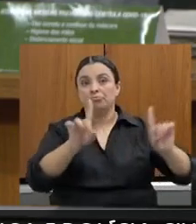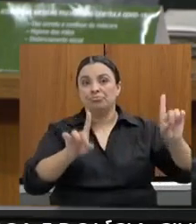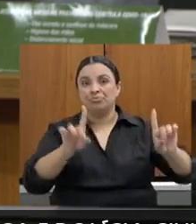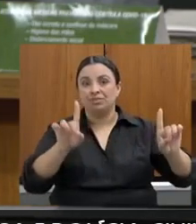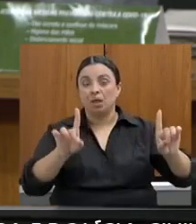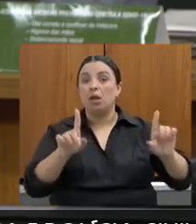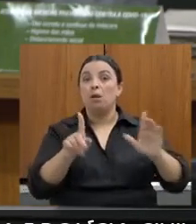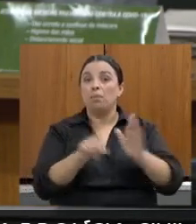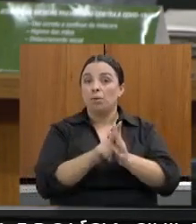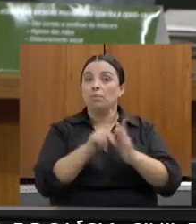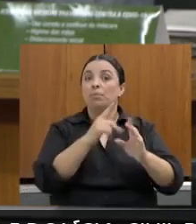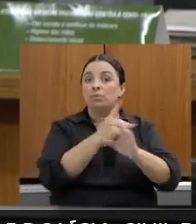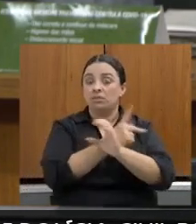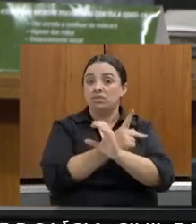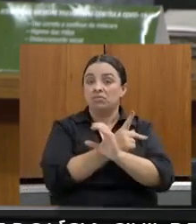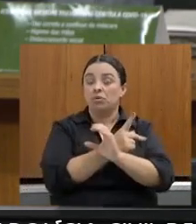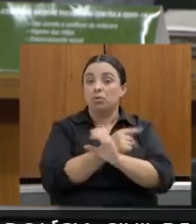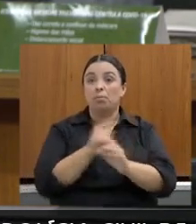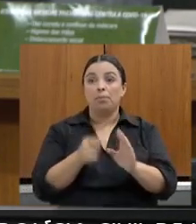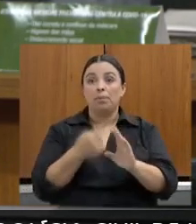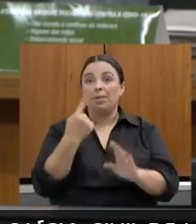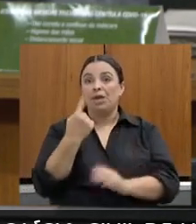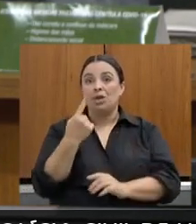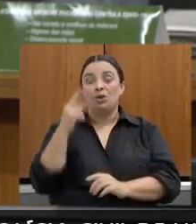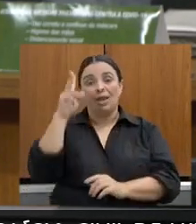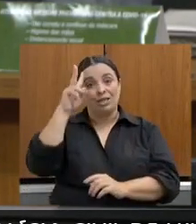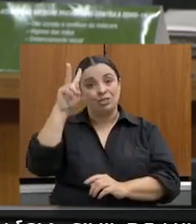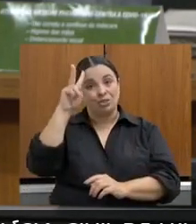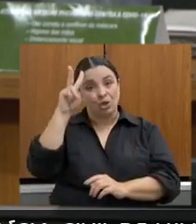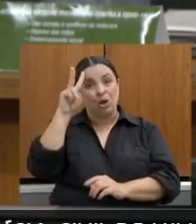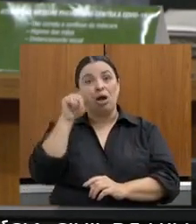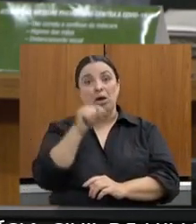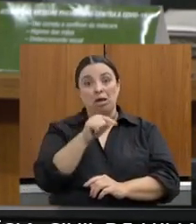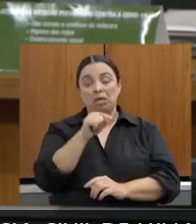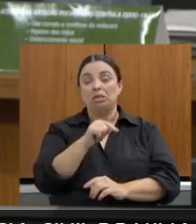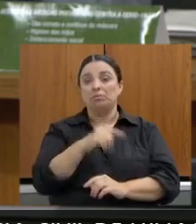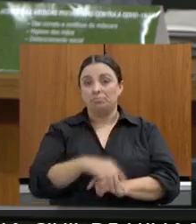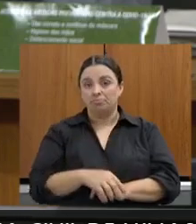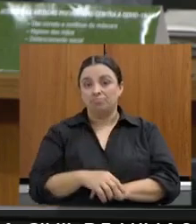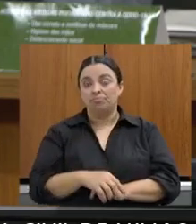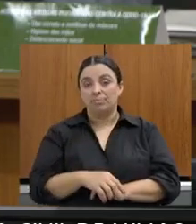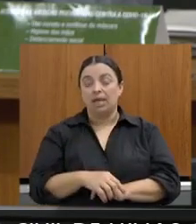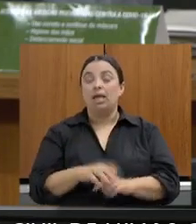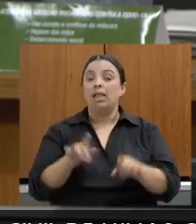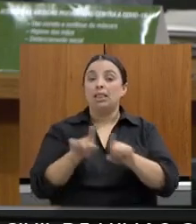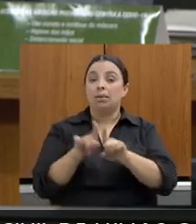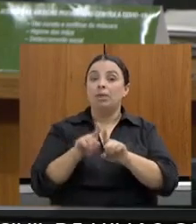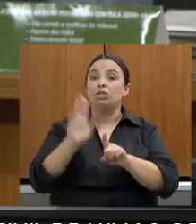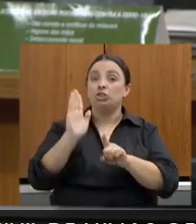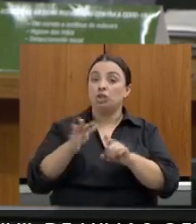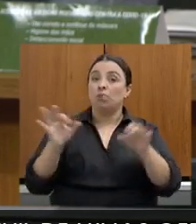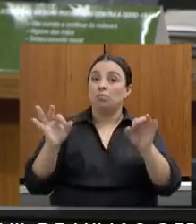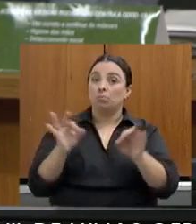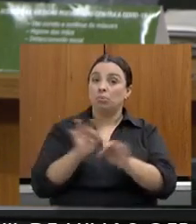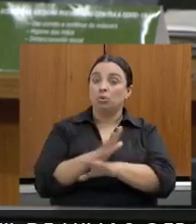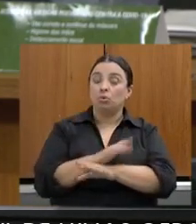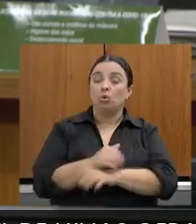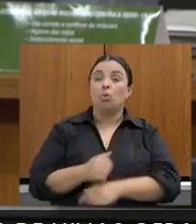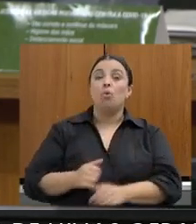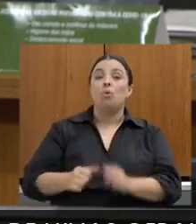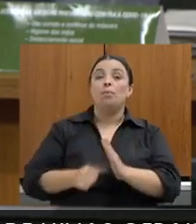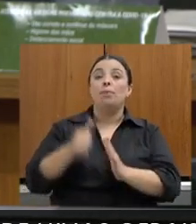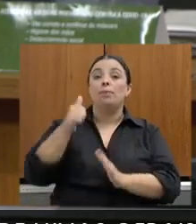Nós também concluímos o primeiro plano de integridade também da história da Polícia